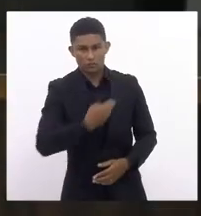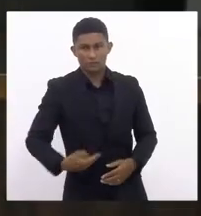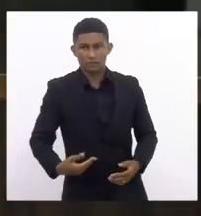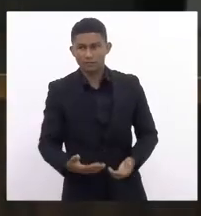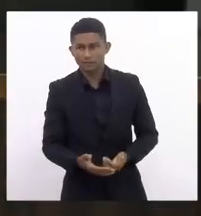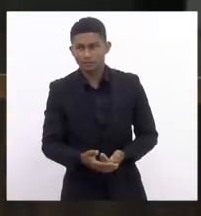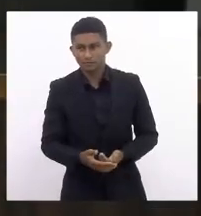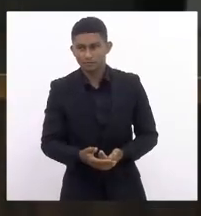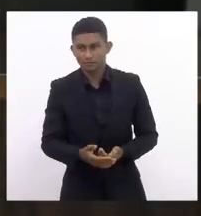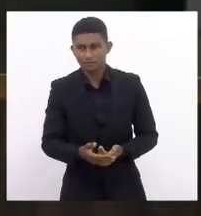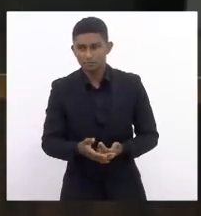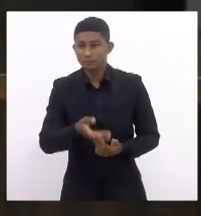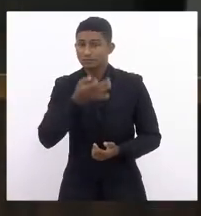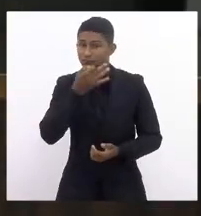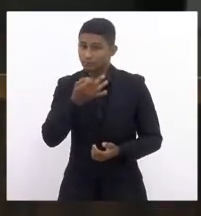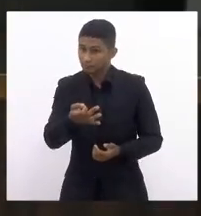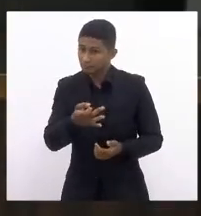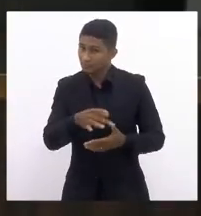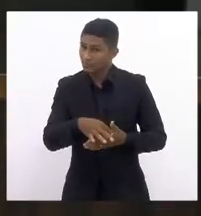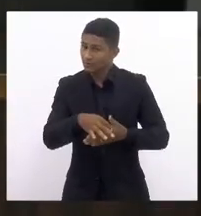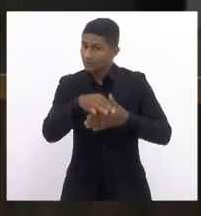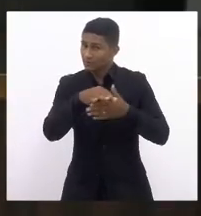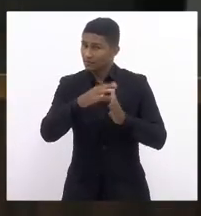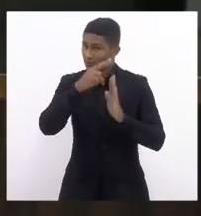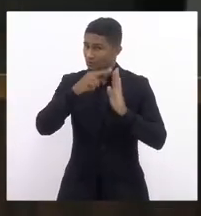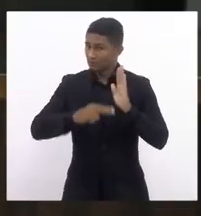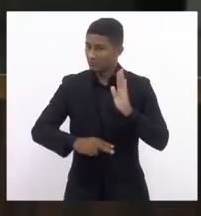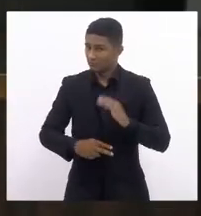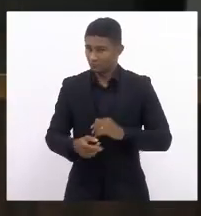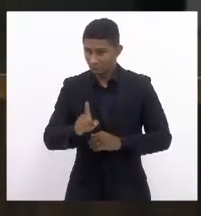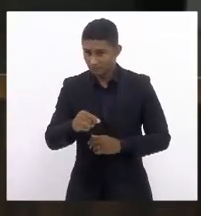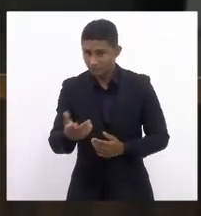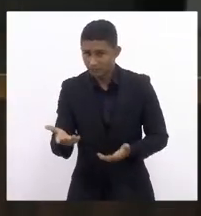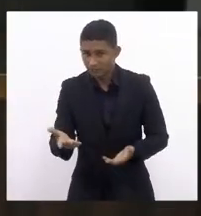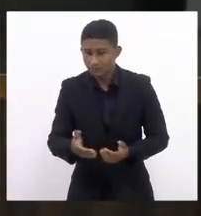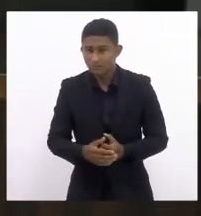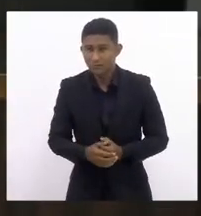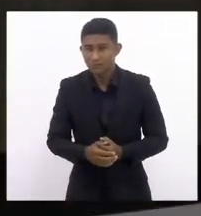parecer do líder do governo. Vossa Excelência está emitindo parecer do líder do governo.